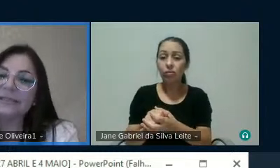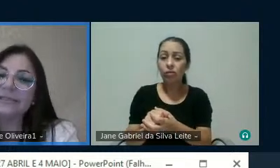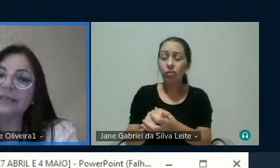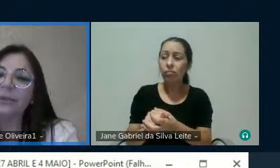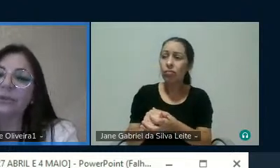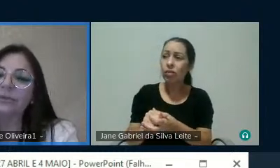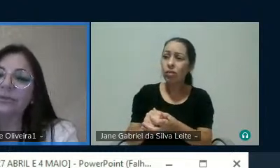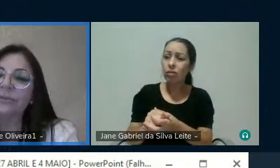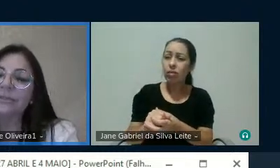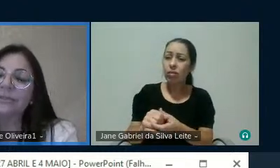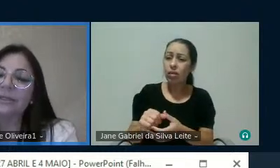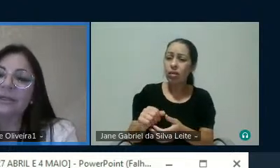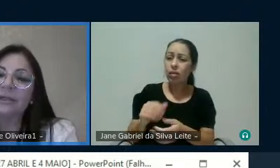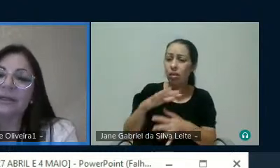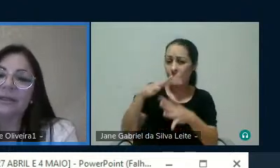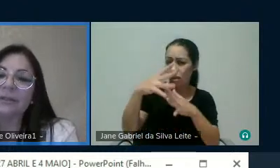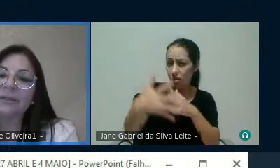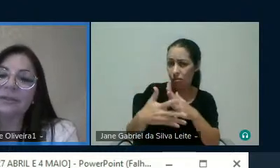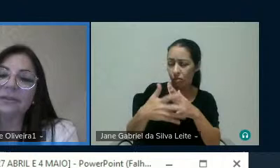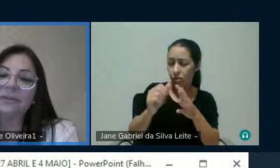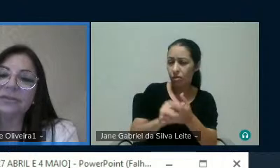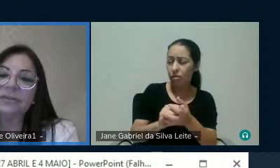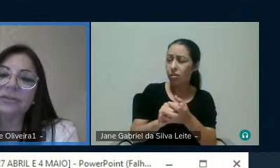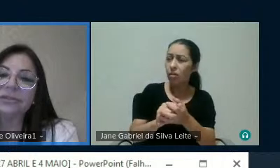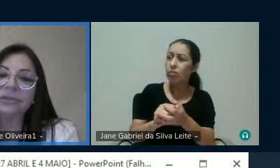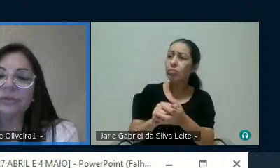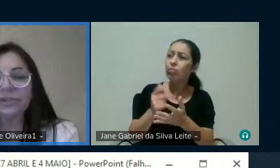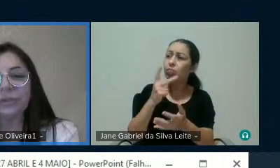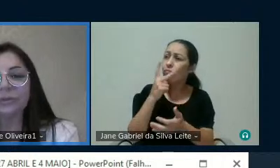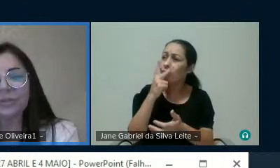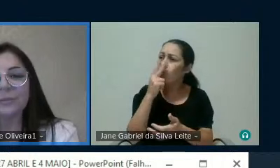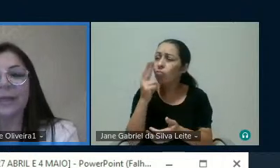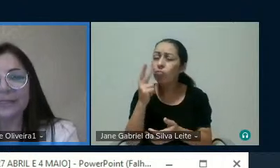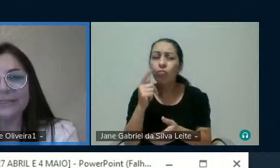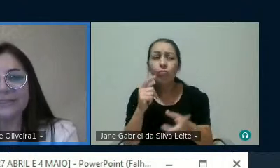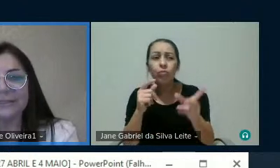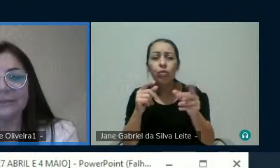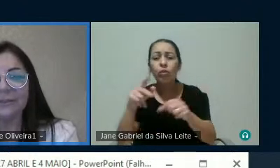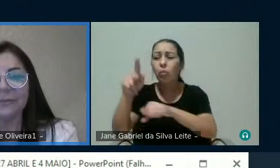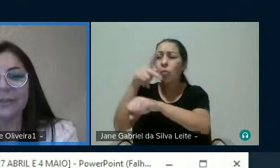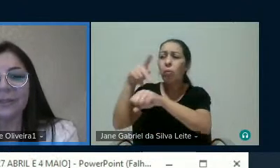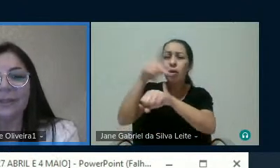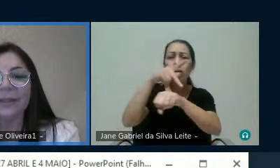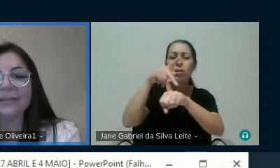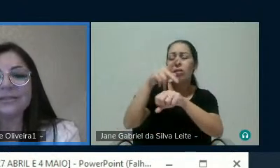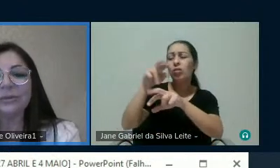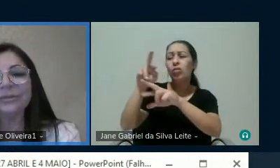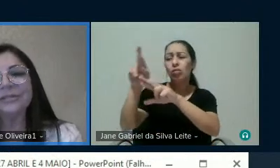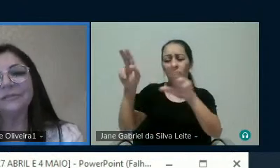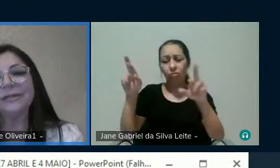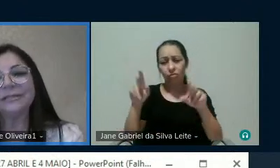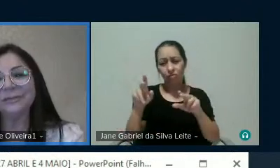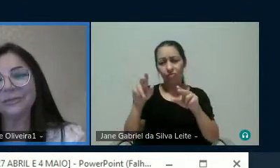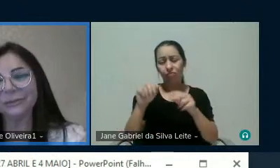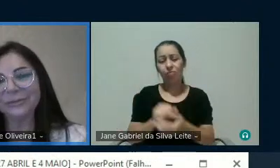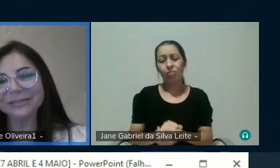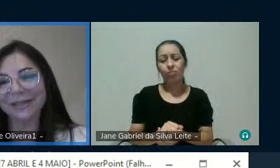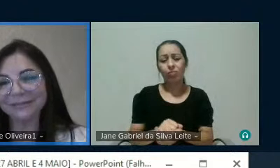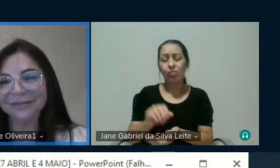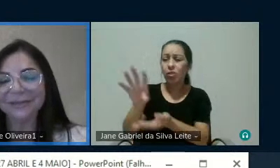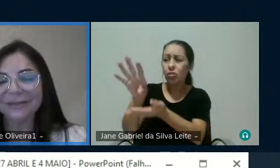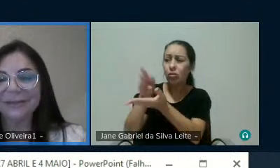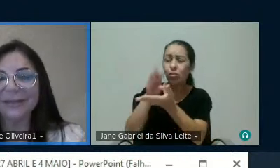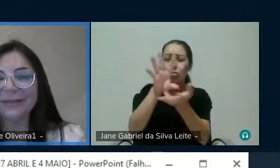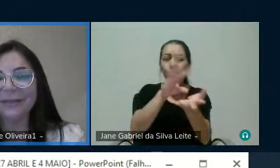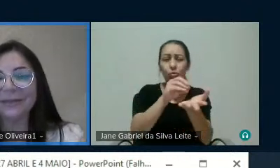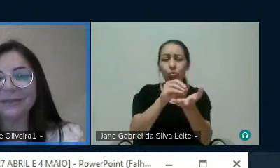eles assistem de outros, de surdos de outros países. Então, surdos influenciam surdos,